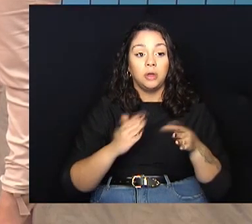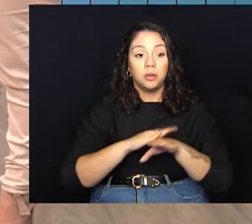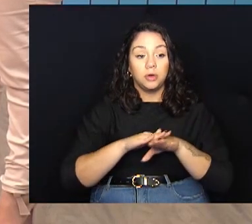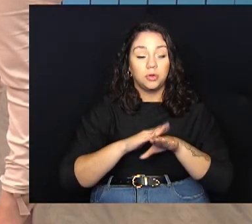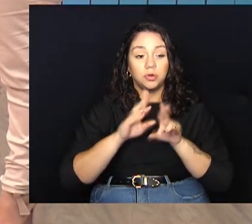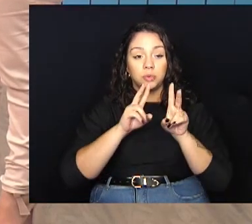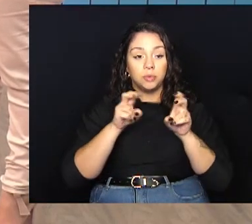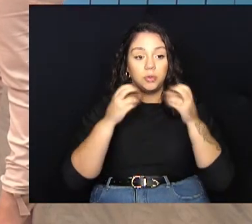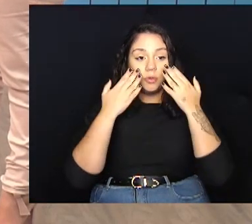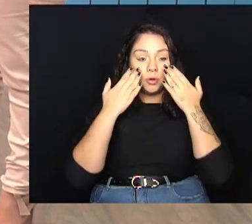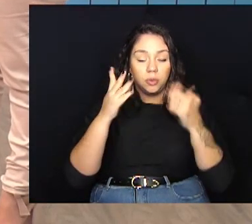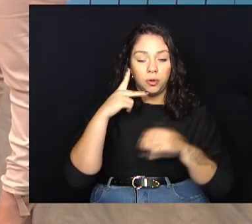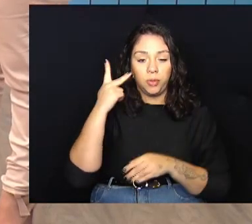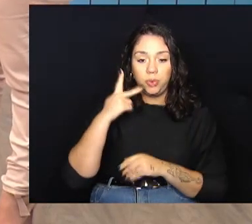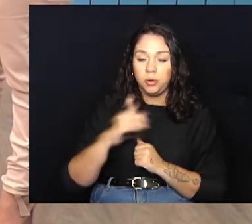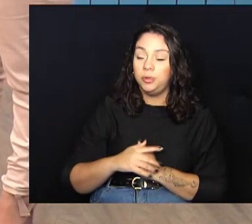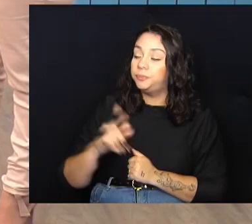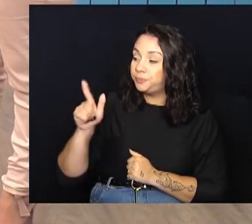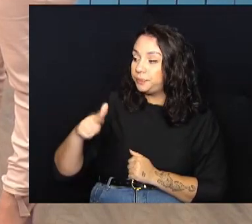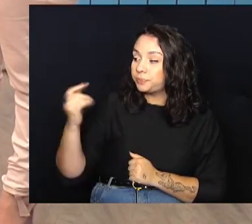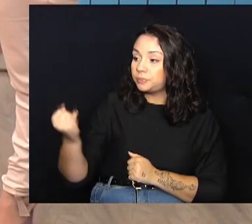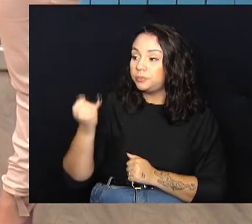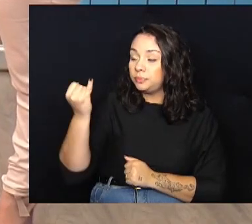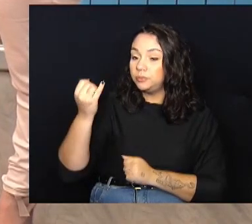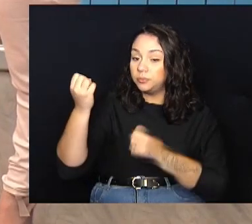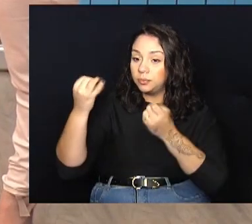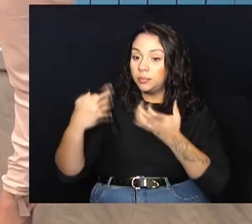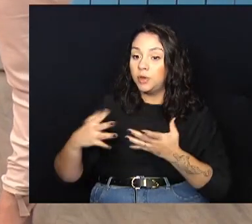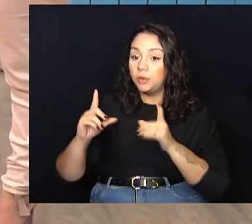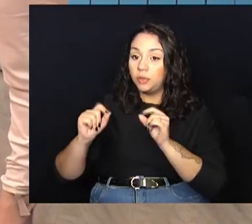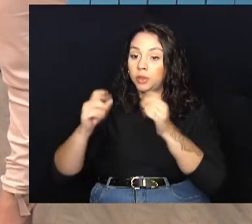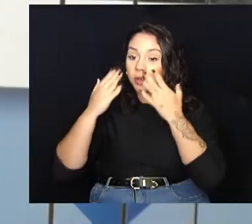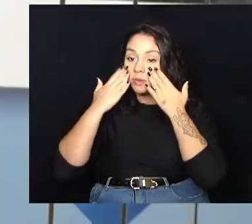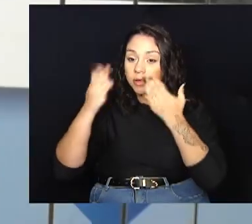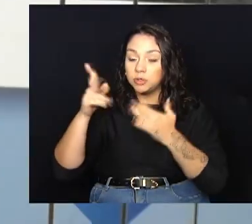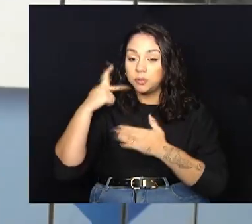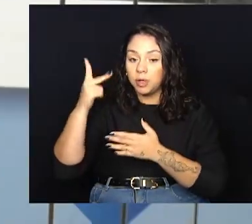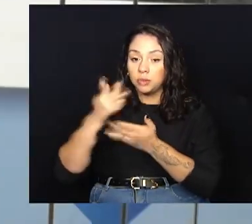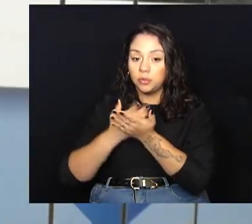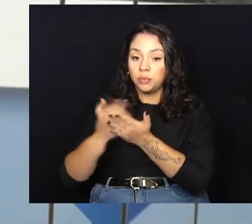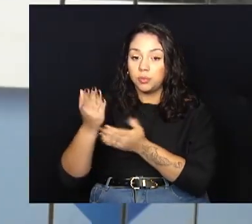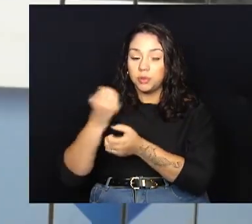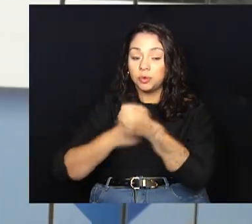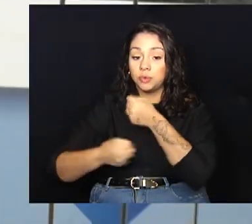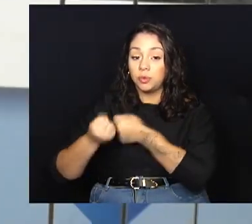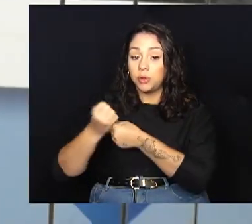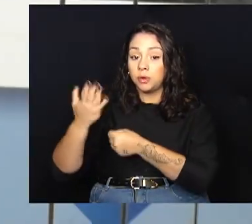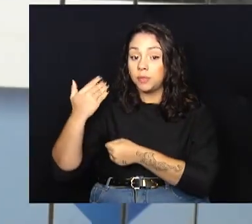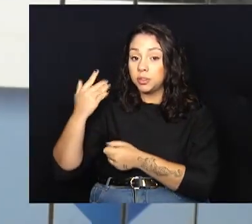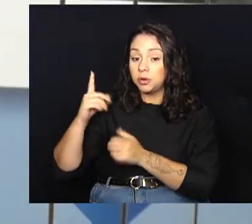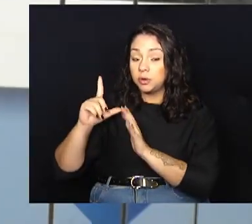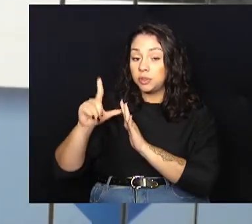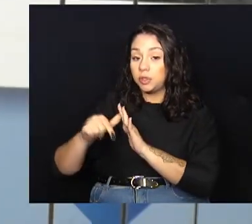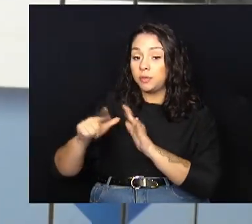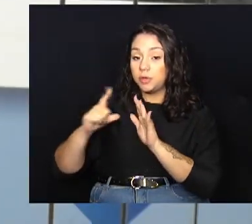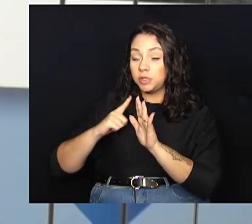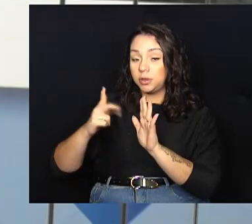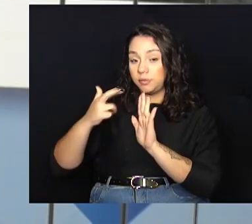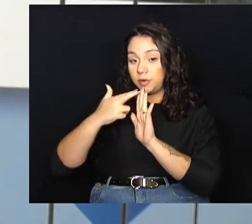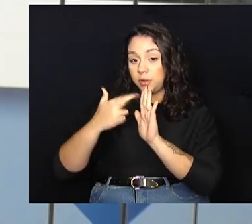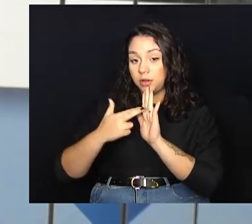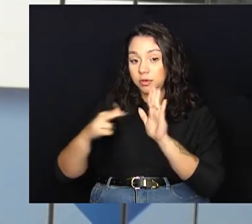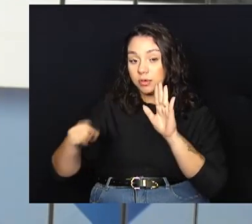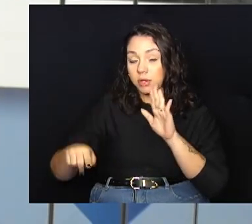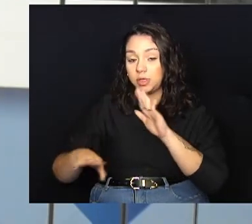parlamentar é importante a gente salientar que as frentes parlamentares começaram no ano passado após aí uma resolução da câmara